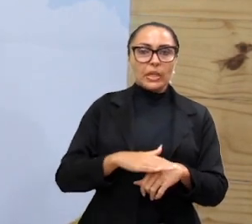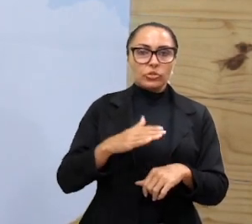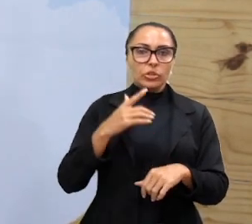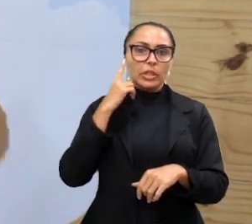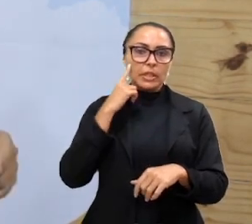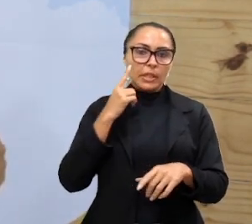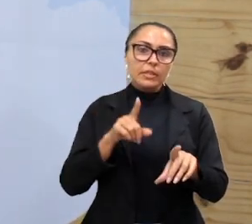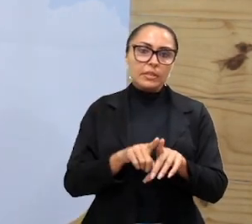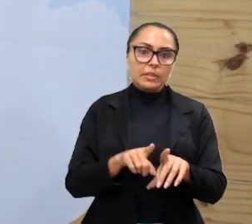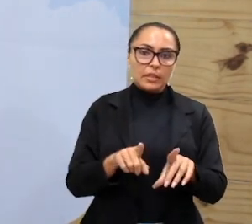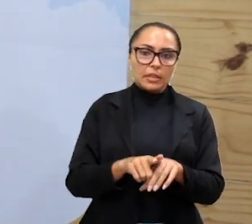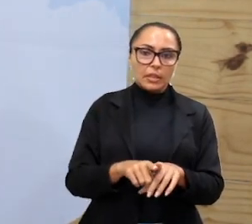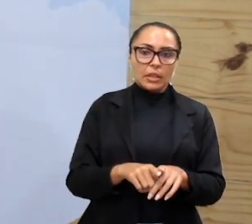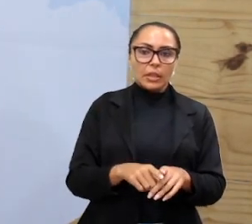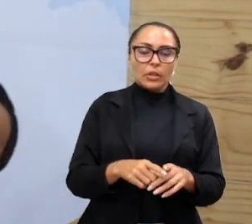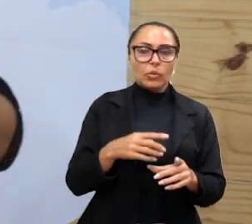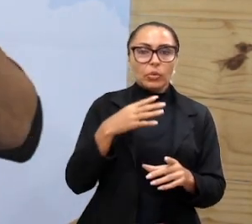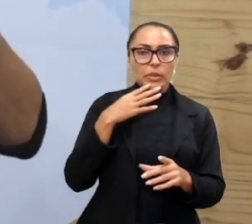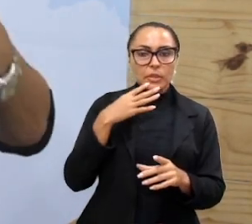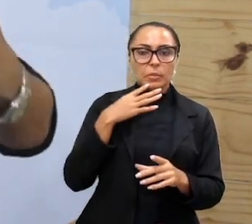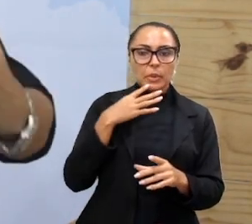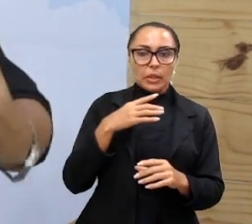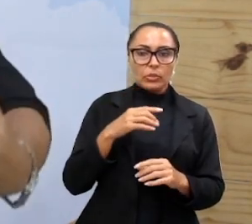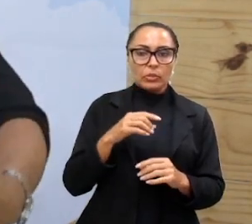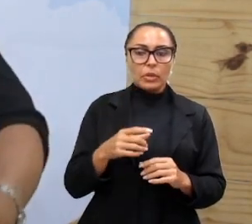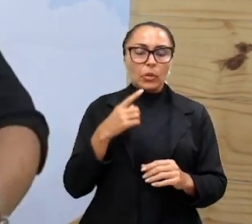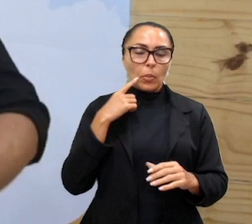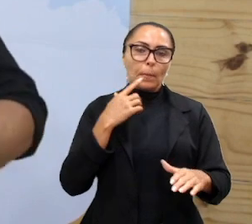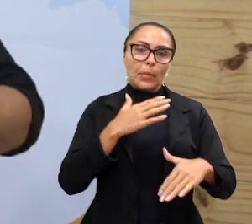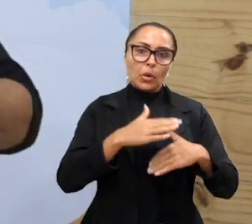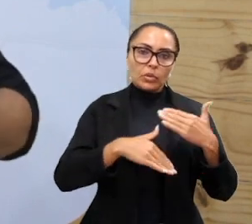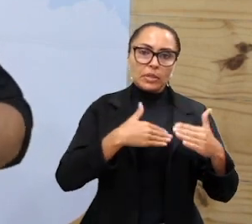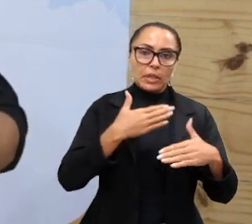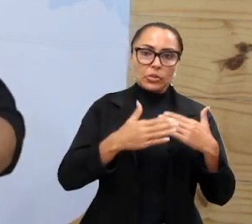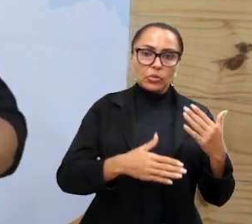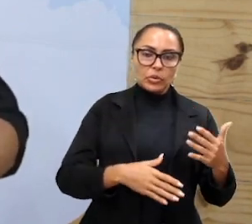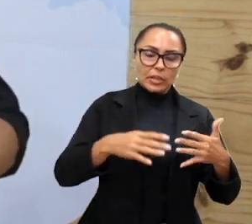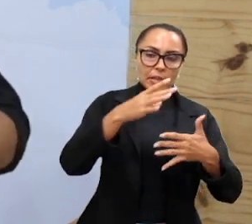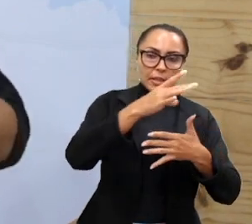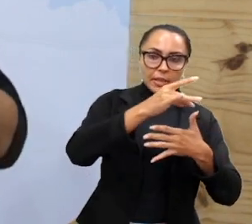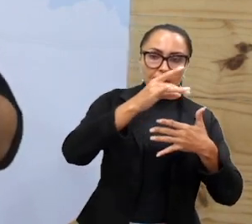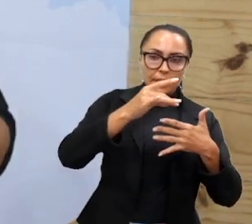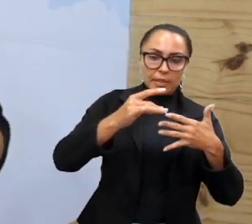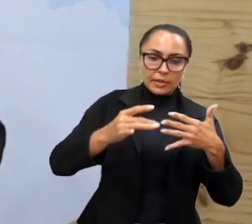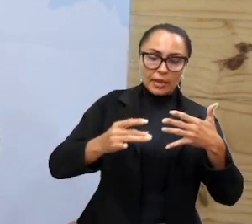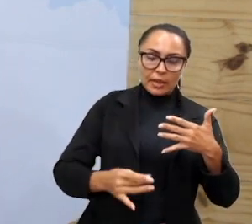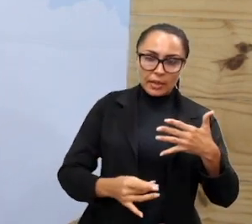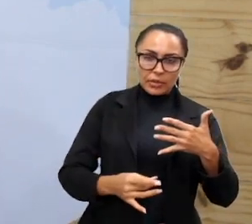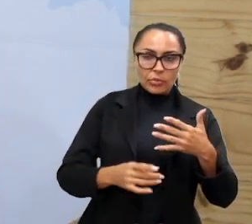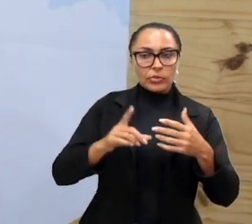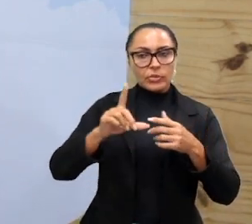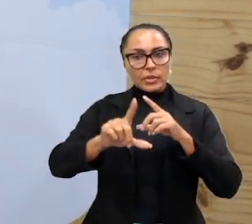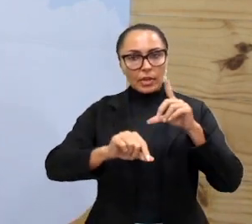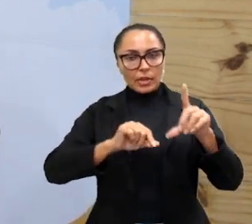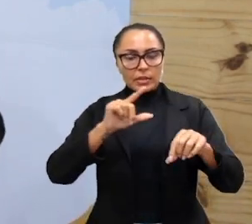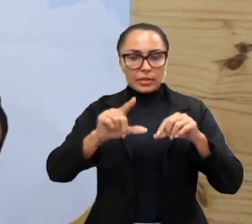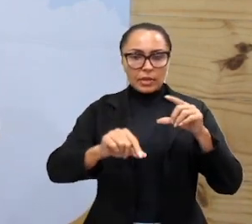que é algo diferente do conhecimento. O conhecimento exige processo de critérios, exige seleção,